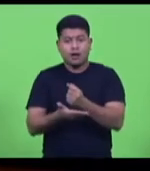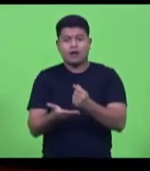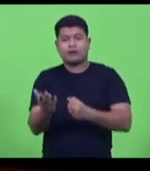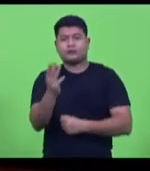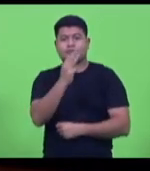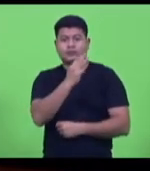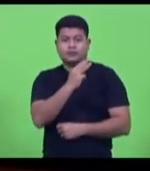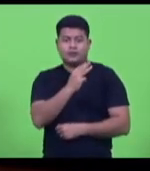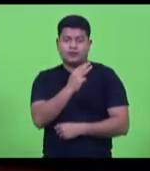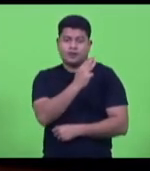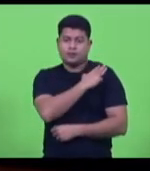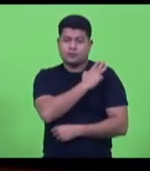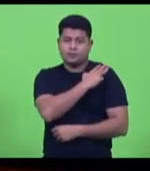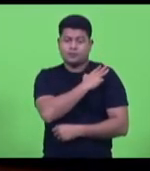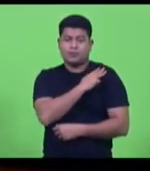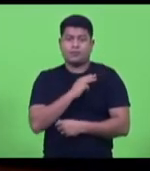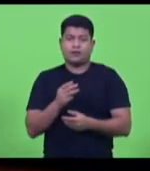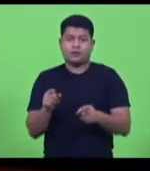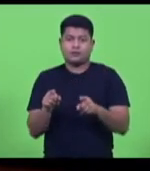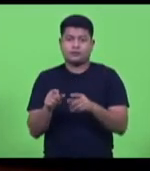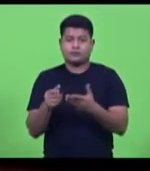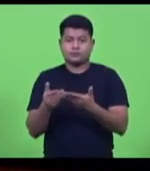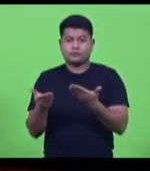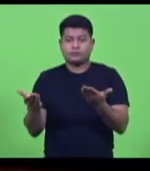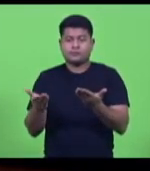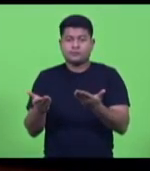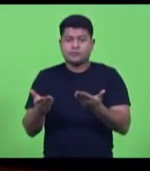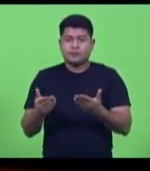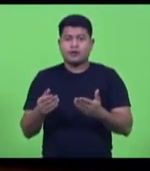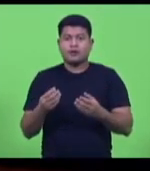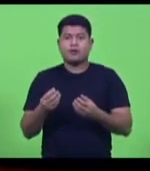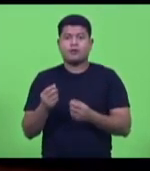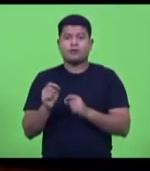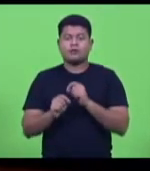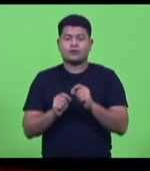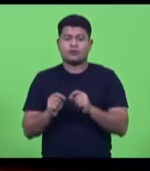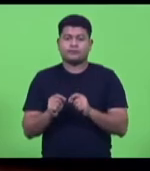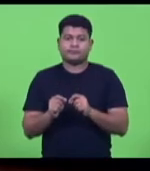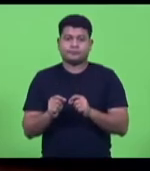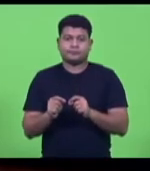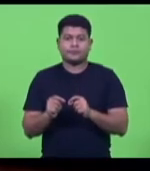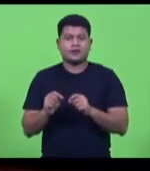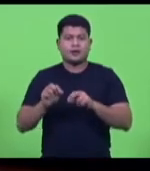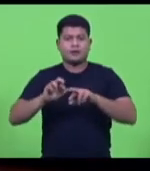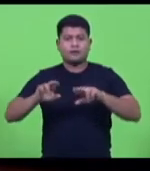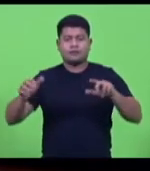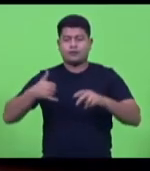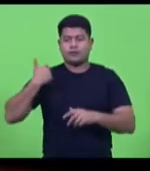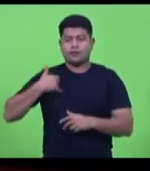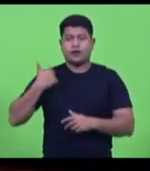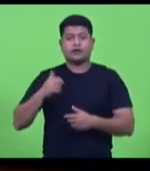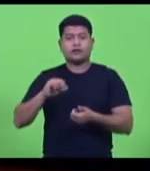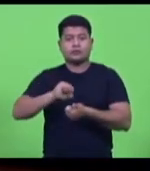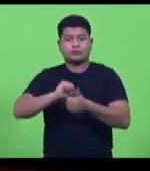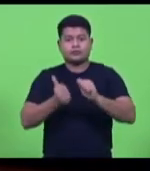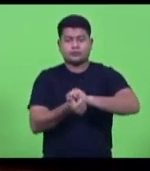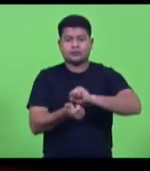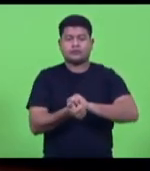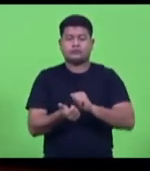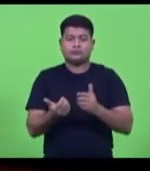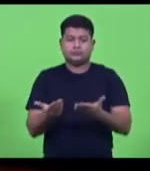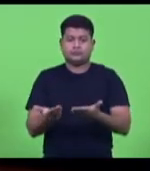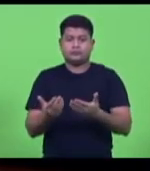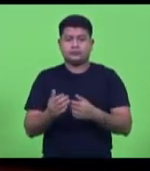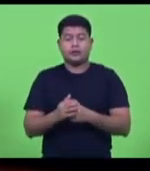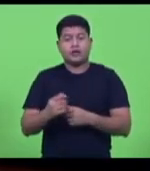organização diferente e adaptaram seu funcionamento às diferentes idades das crianças. Pensou-se que, ao